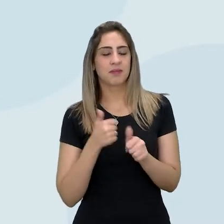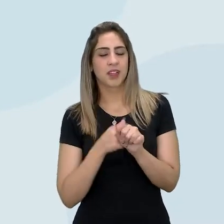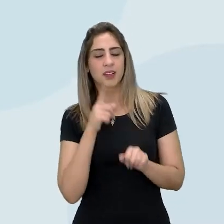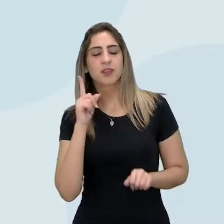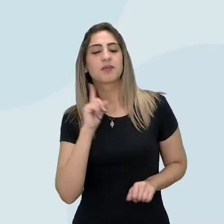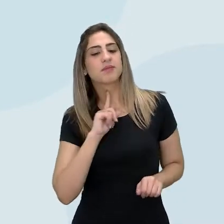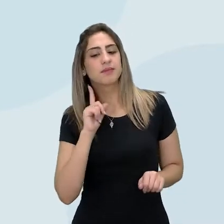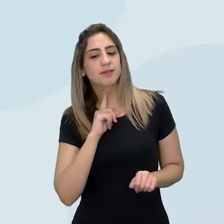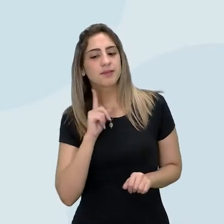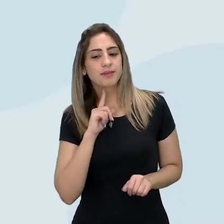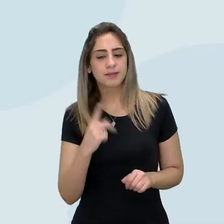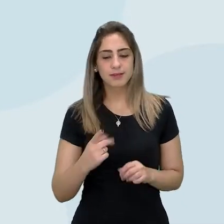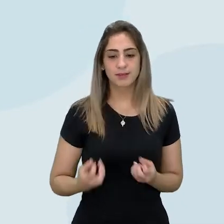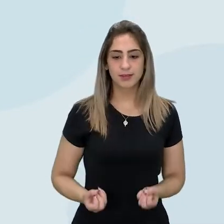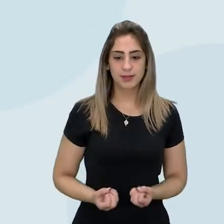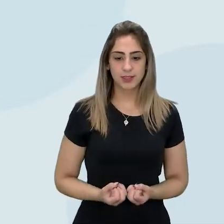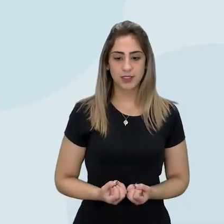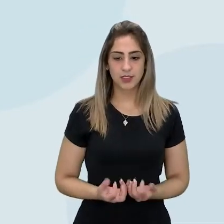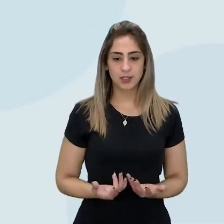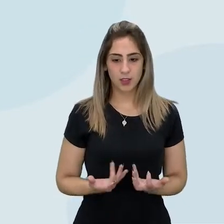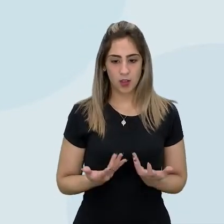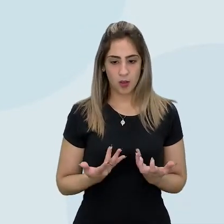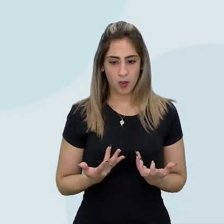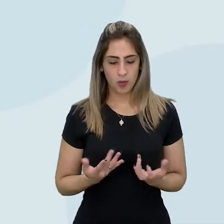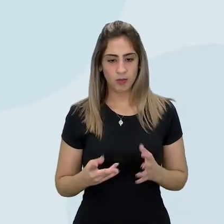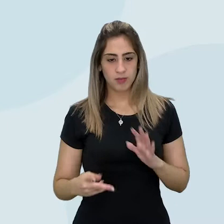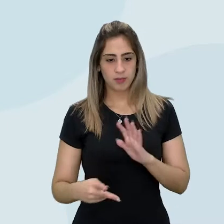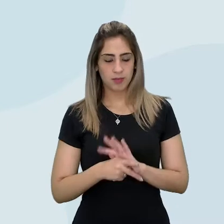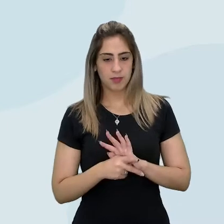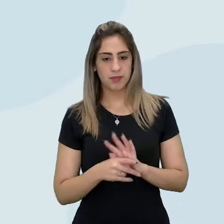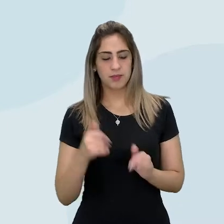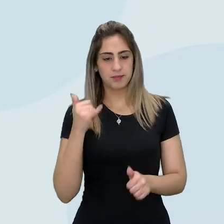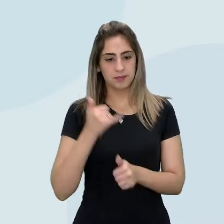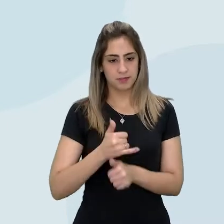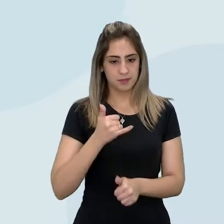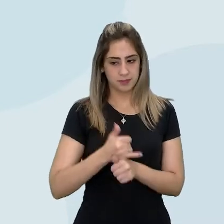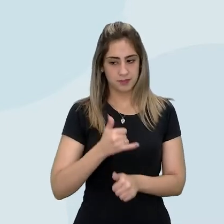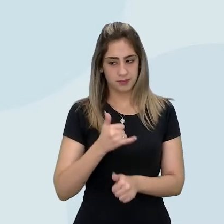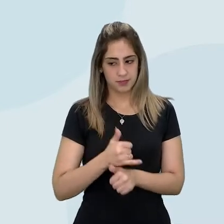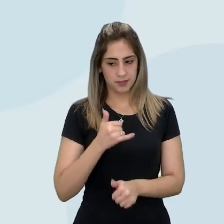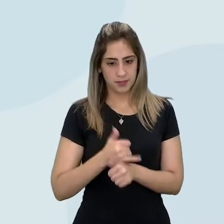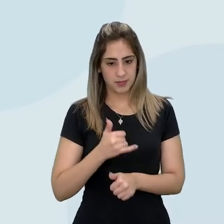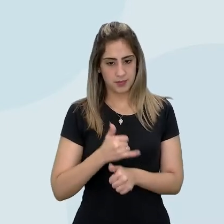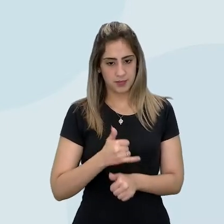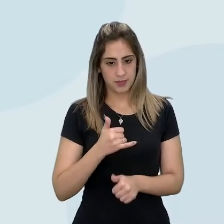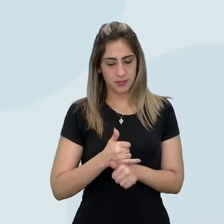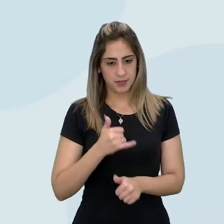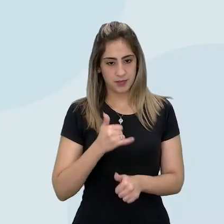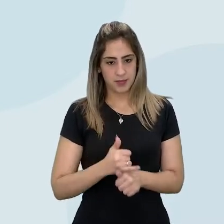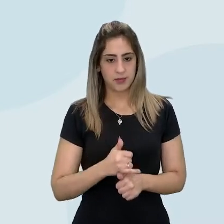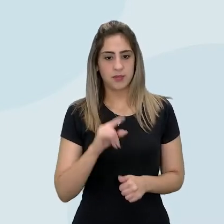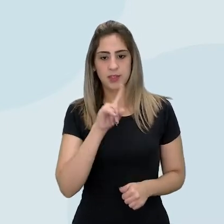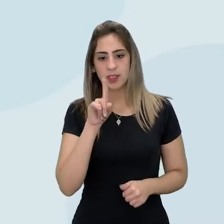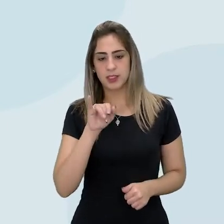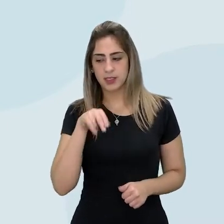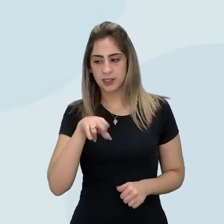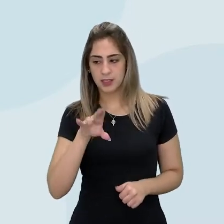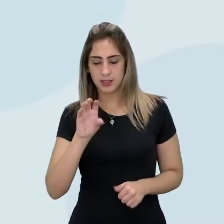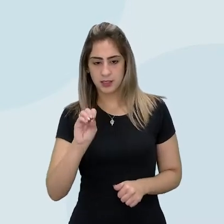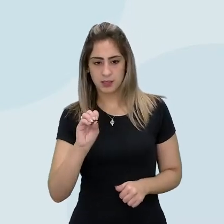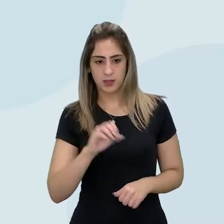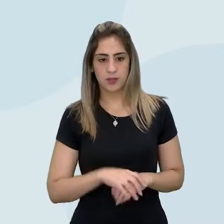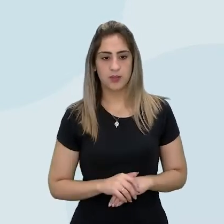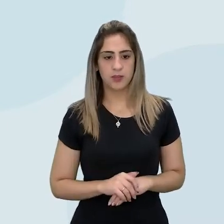seu solo, né, para a presença aí, olha, de metais como cádmio e zinco. Então, esses foram os metais mais